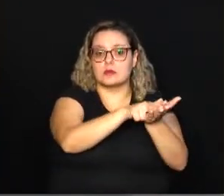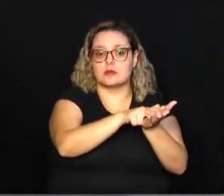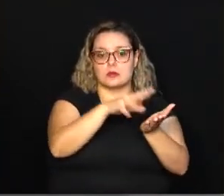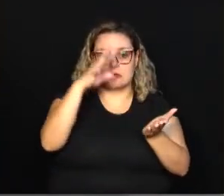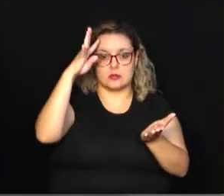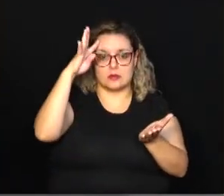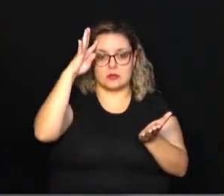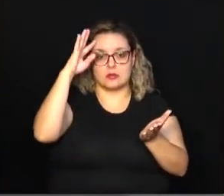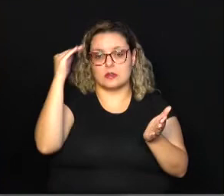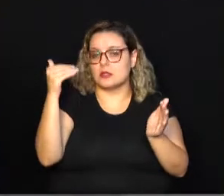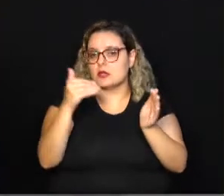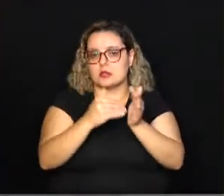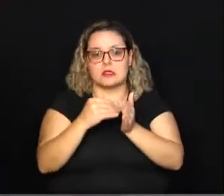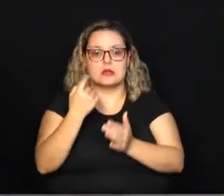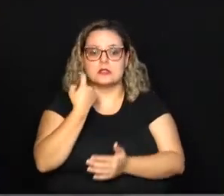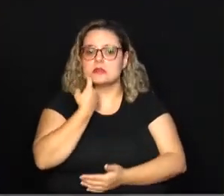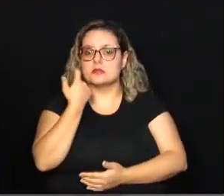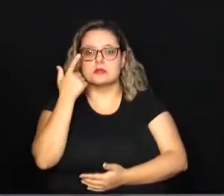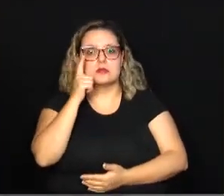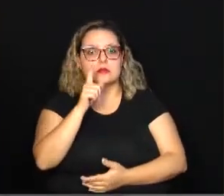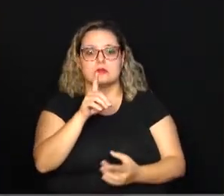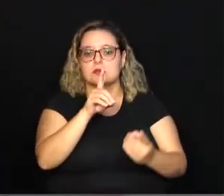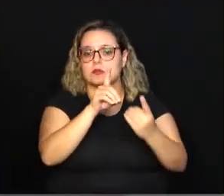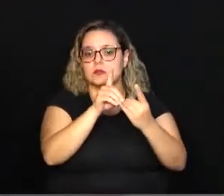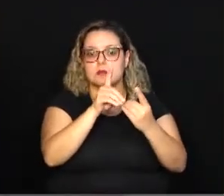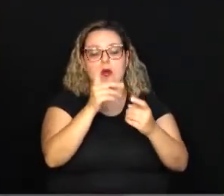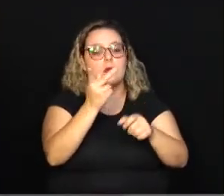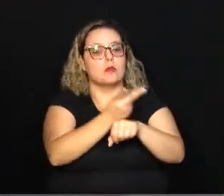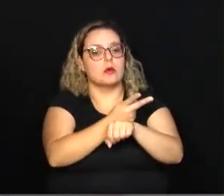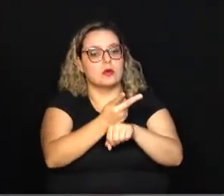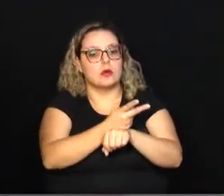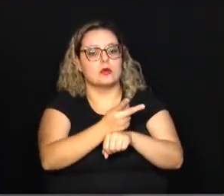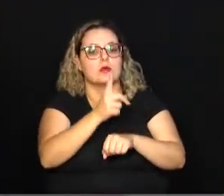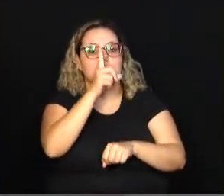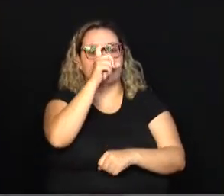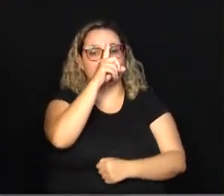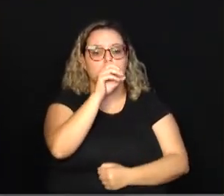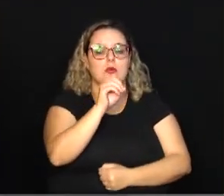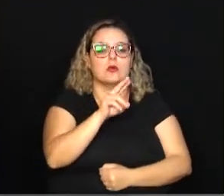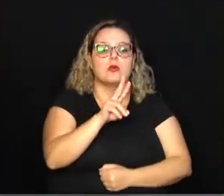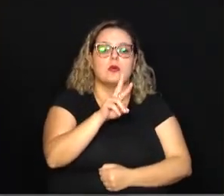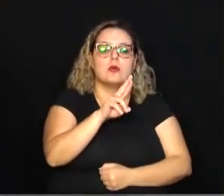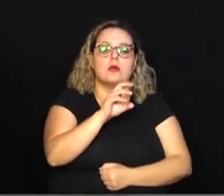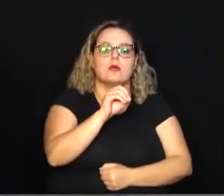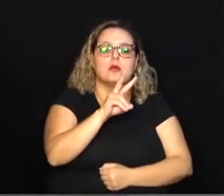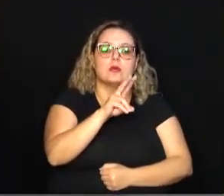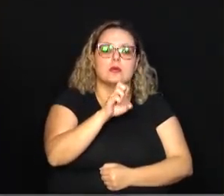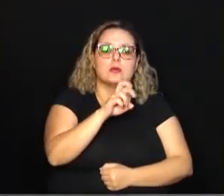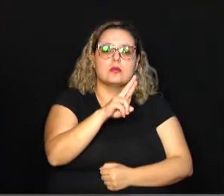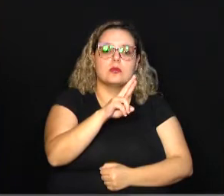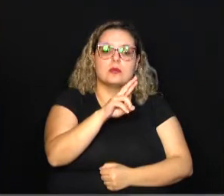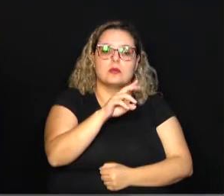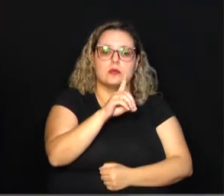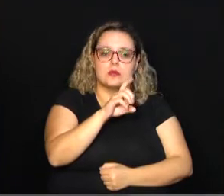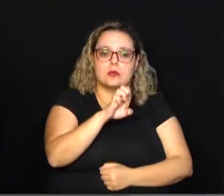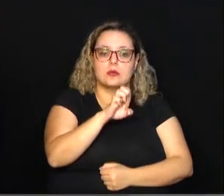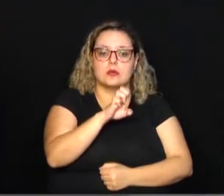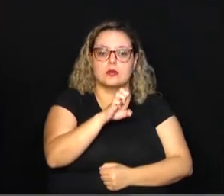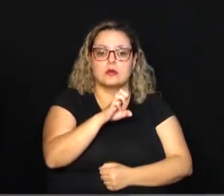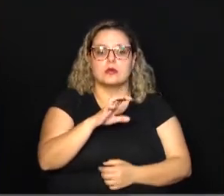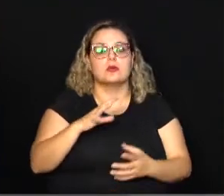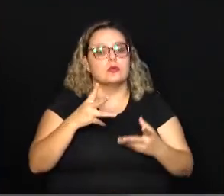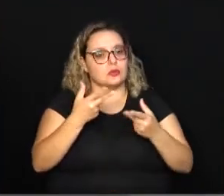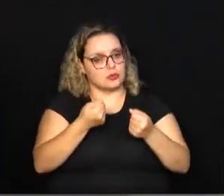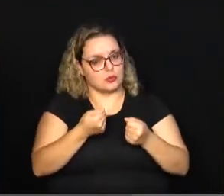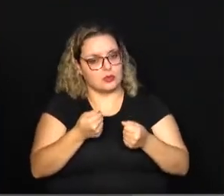até sexta-feira ele não conseguiu atendimento, procurou o Hospital Ouro Verde, conversou com a assistente social, ela expôs todas as razões